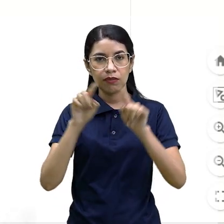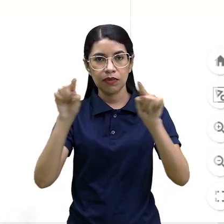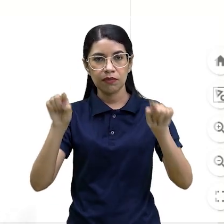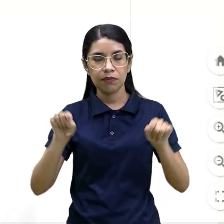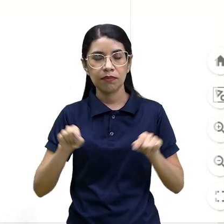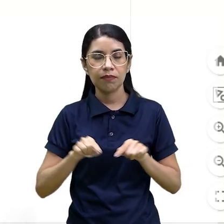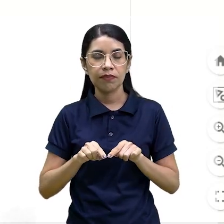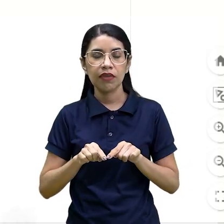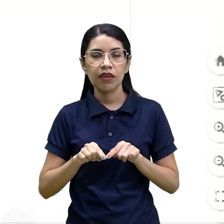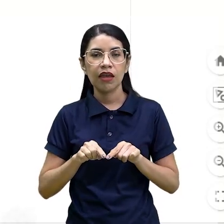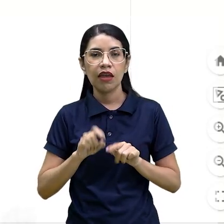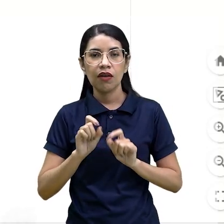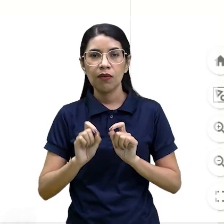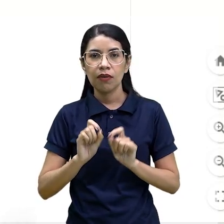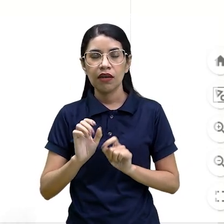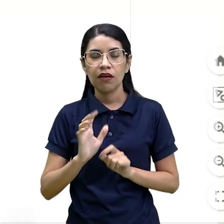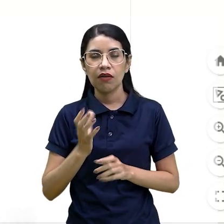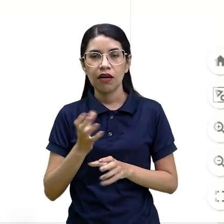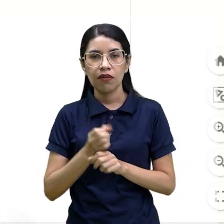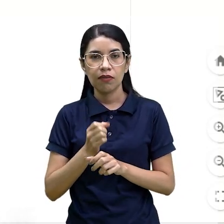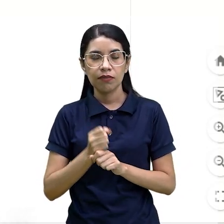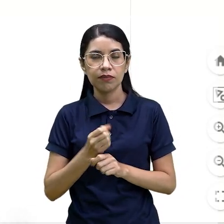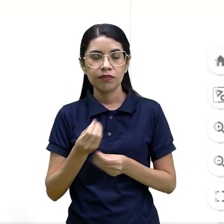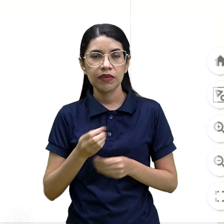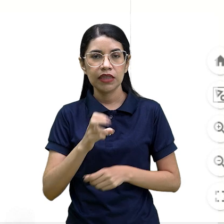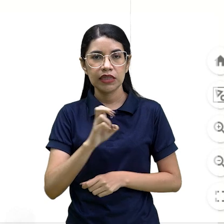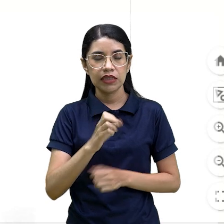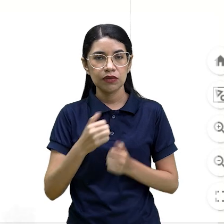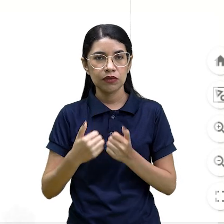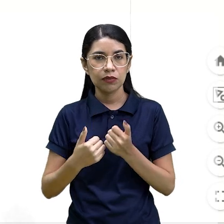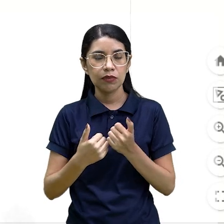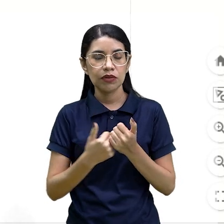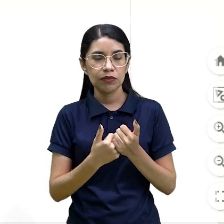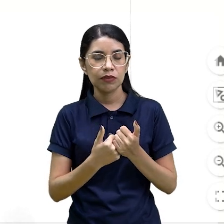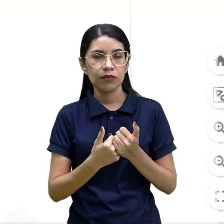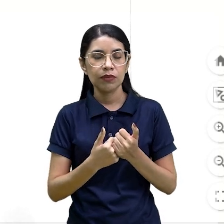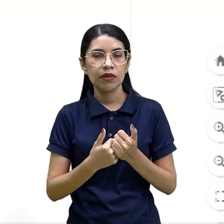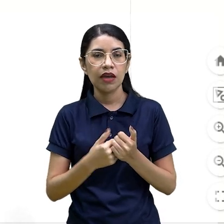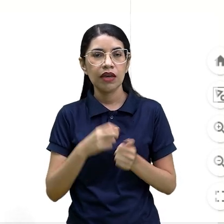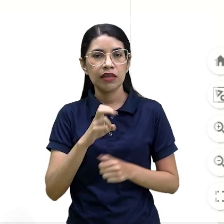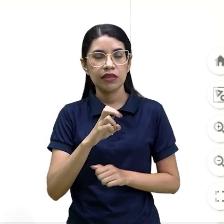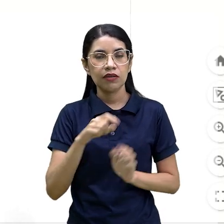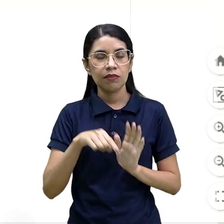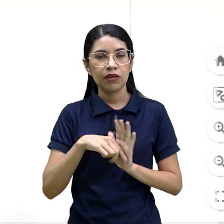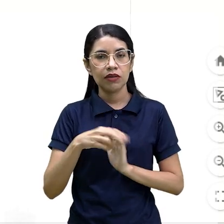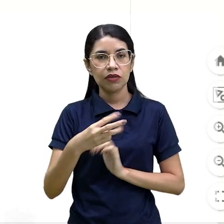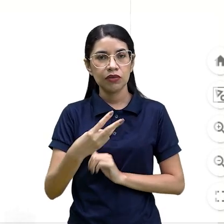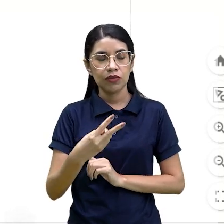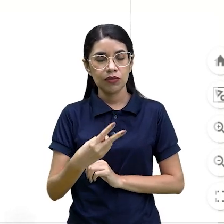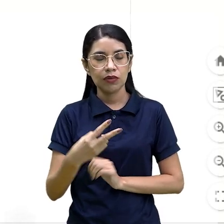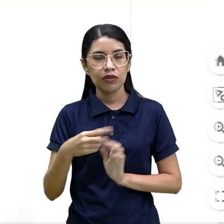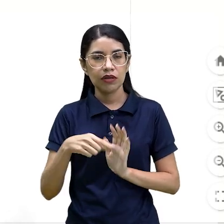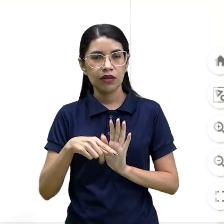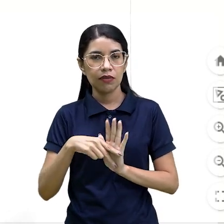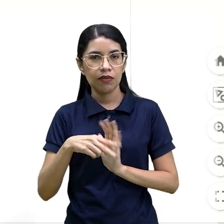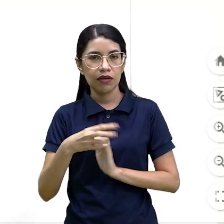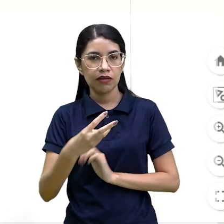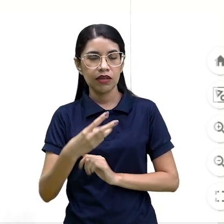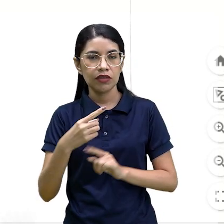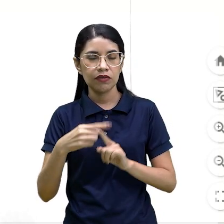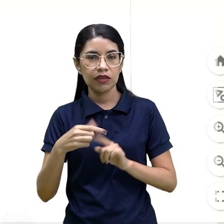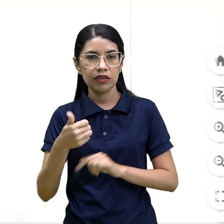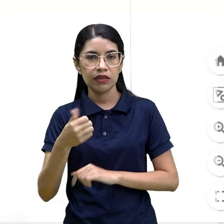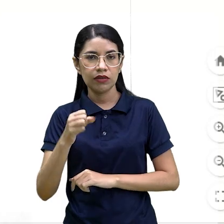um pentágono, então vai ficar 5 menos 2, que é 3, vezes 180, que